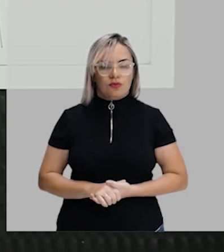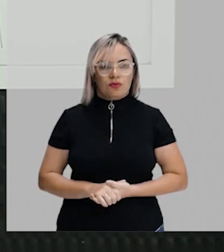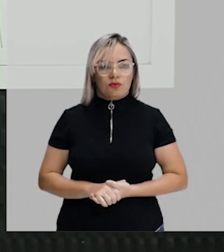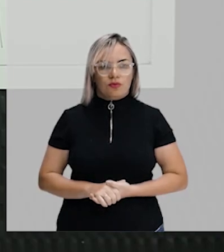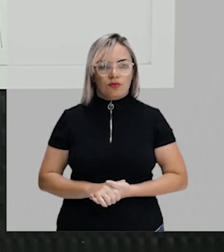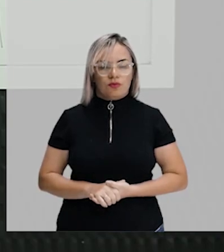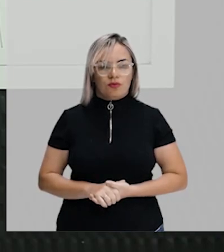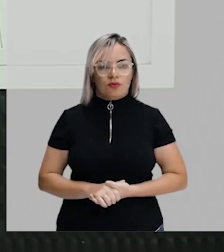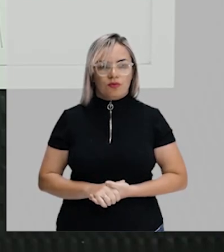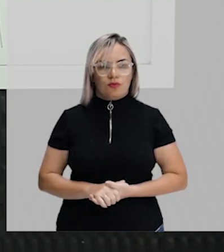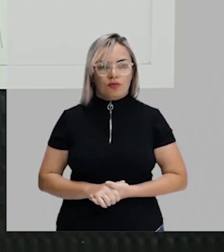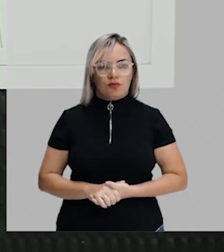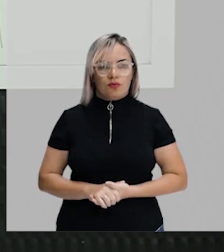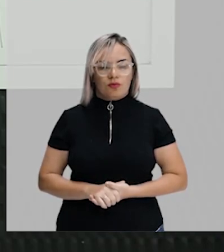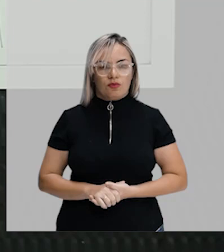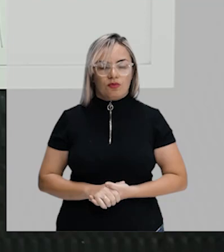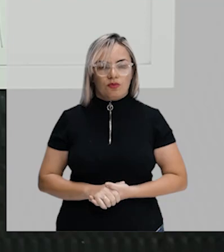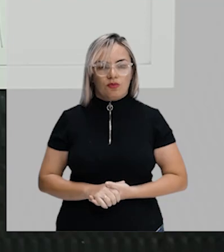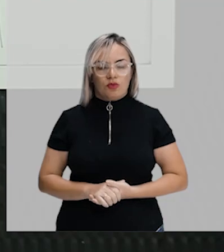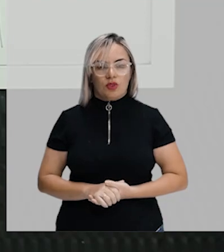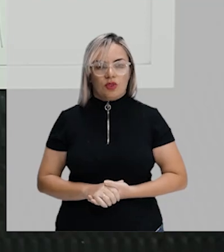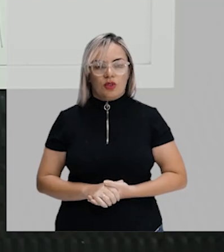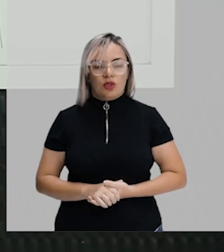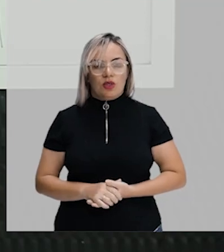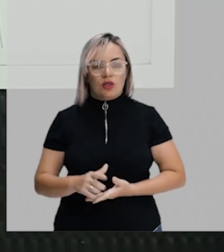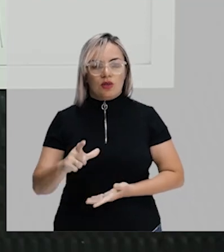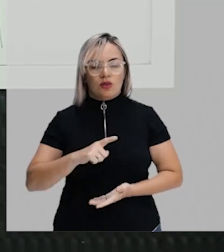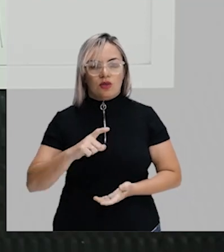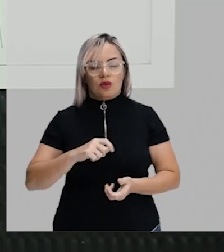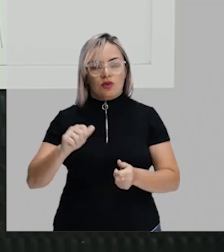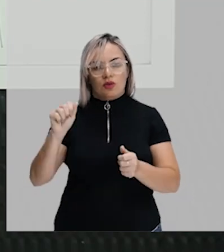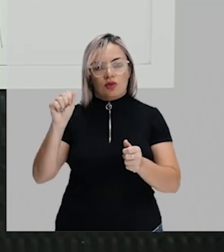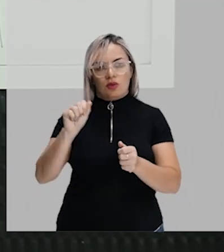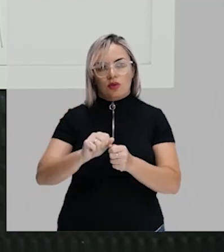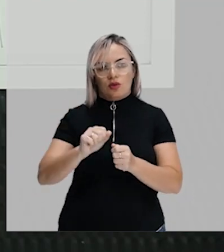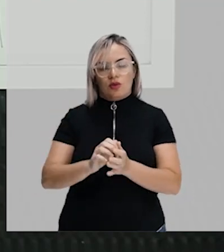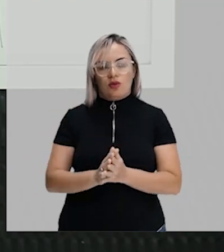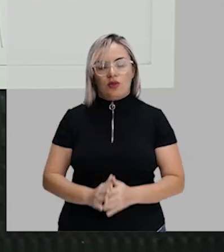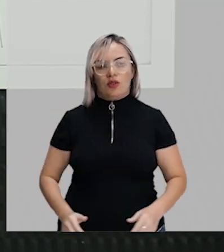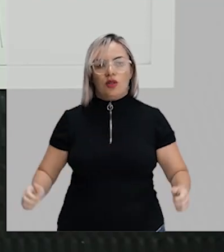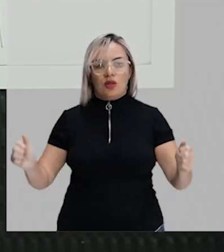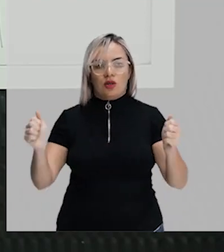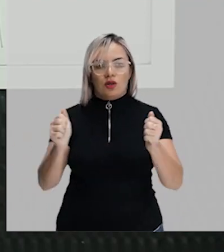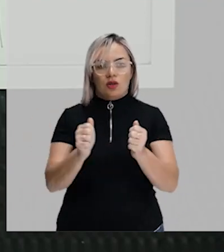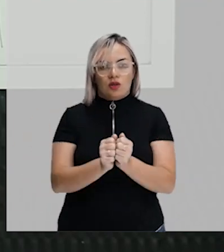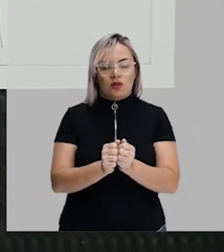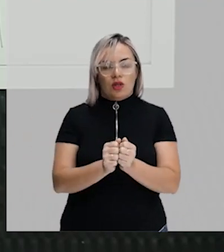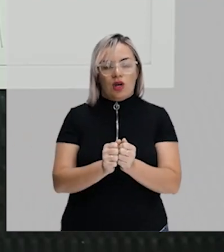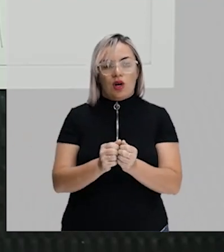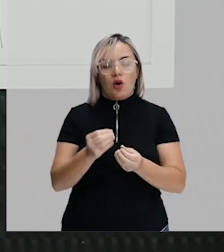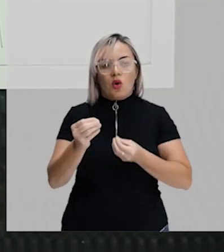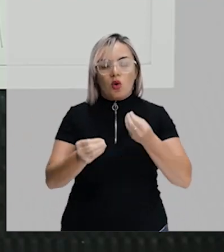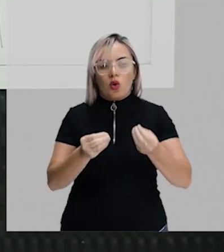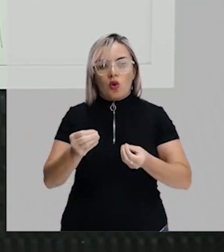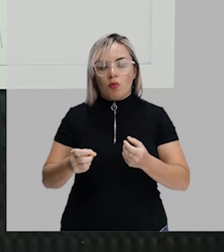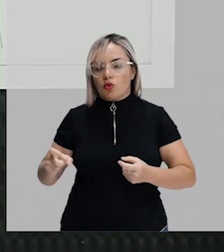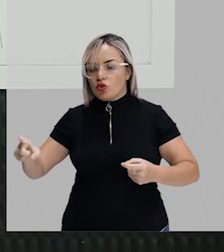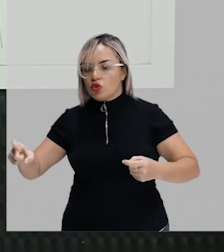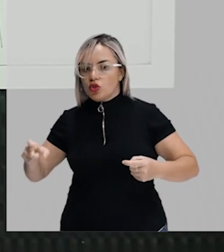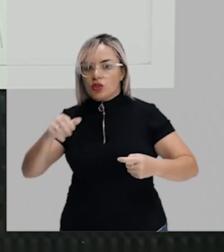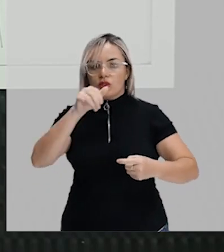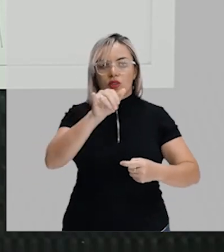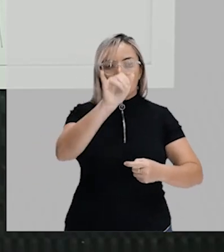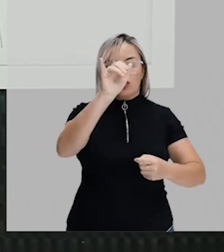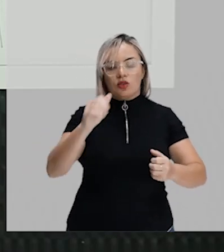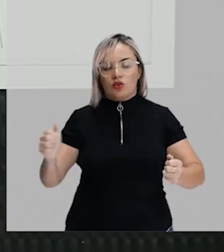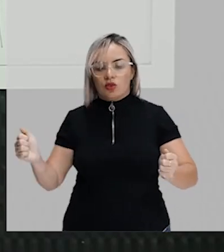a gente, né, tendo que fazer a junção tanto de x quanto de y. Nós vamos perceber isso bem aqui na